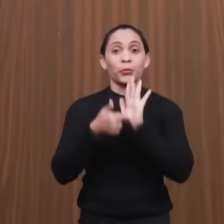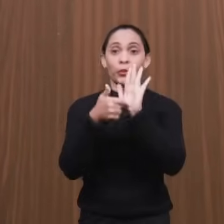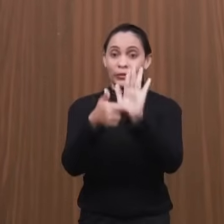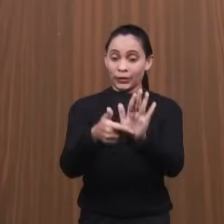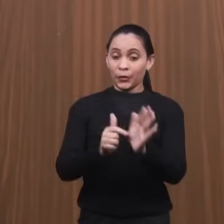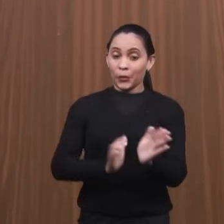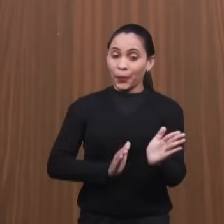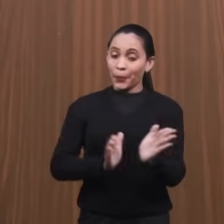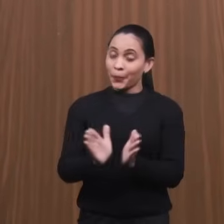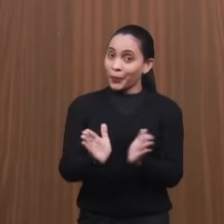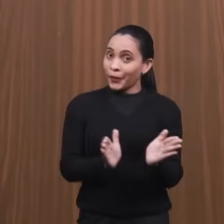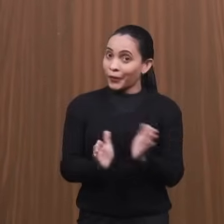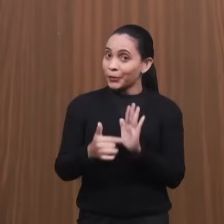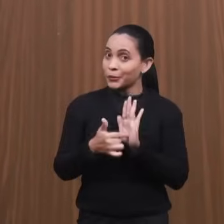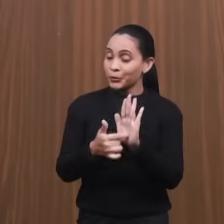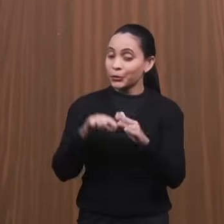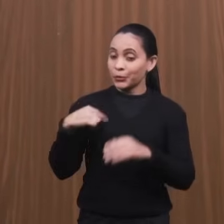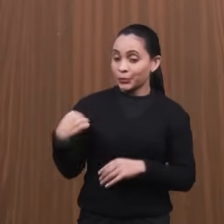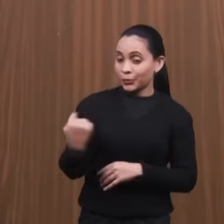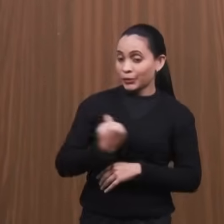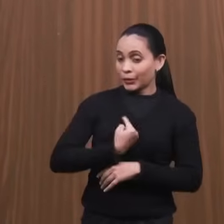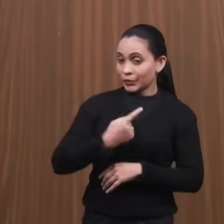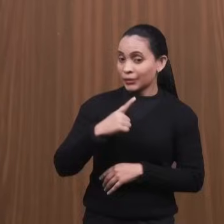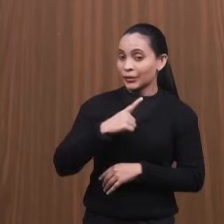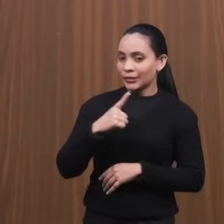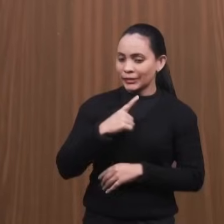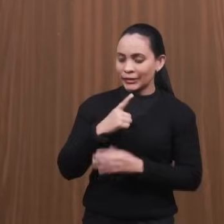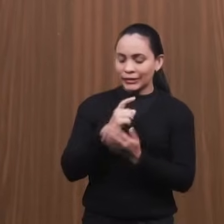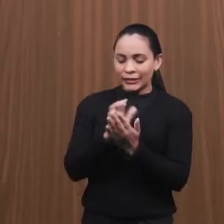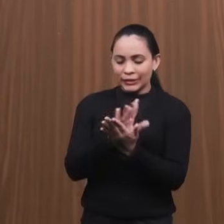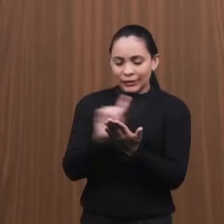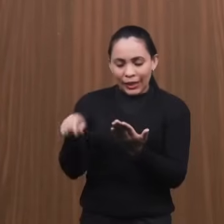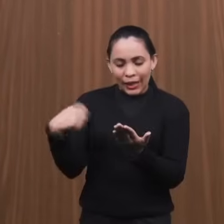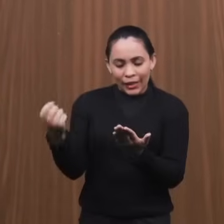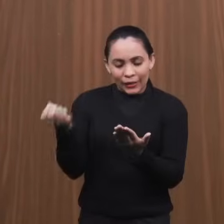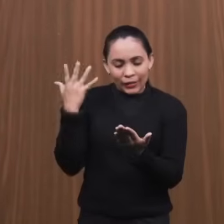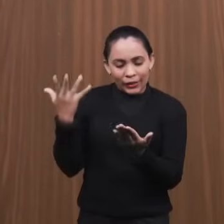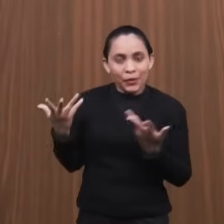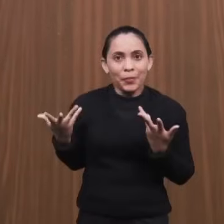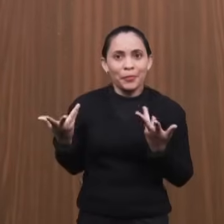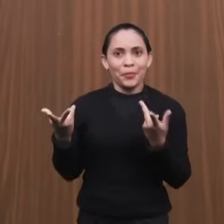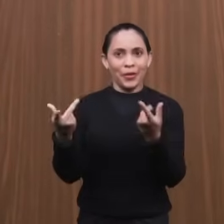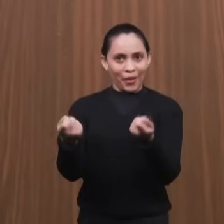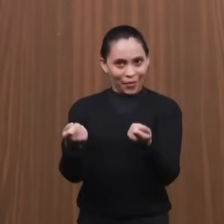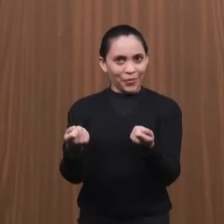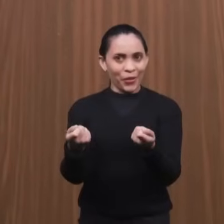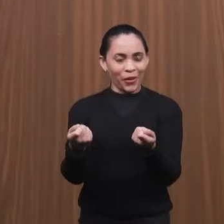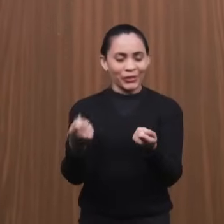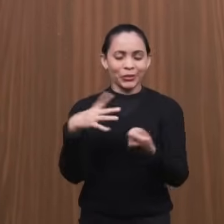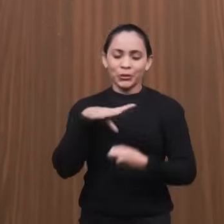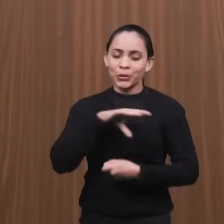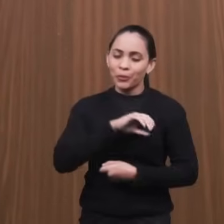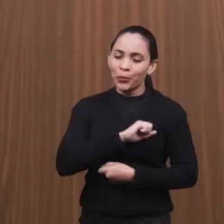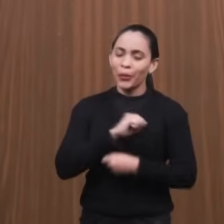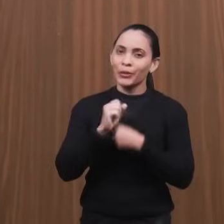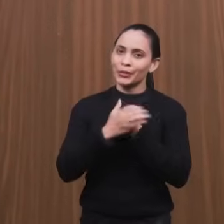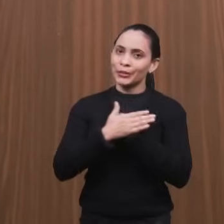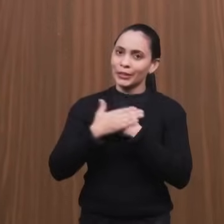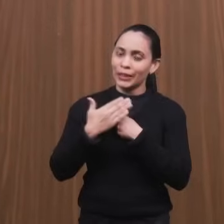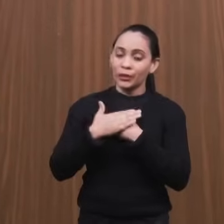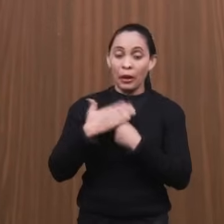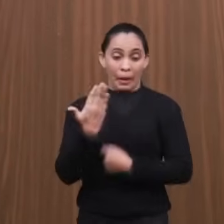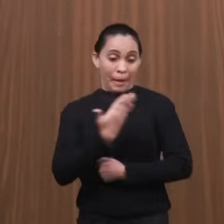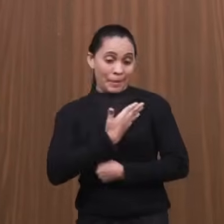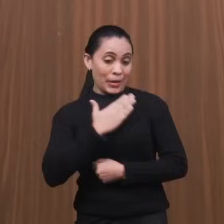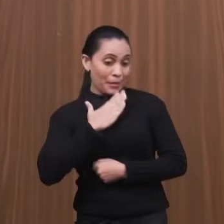período na escola bíblica, temos alcançado ali revelações extraordinárias, a mesma expressão de amor e de carinho, amiga